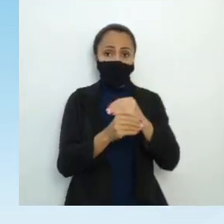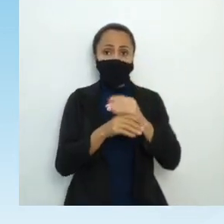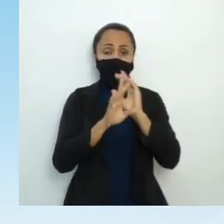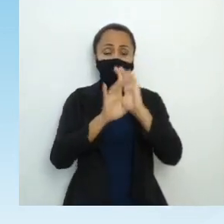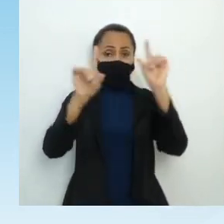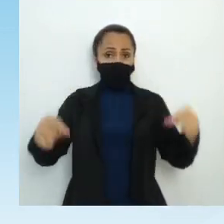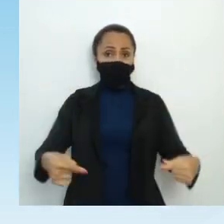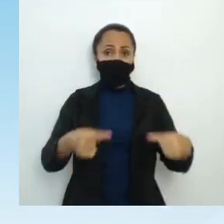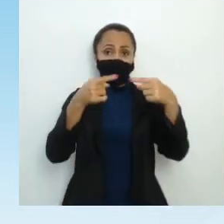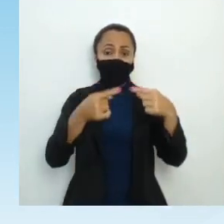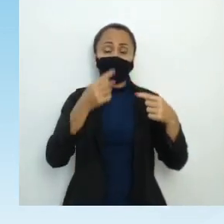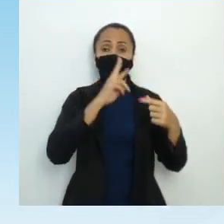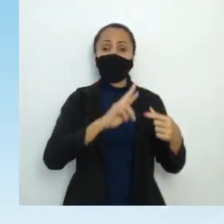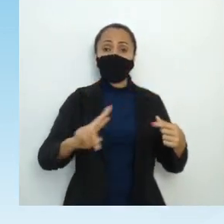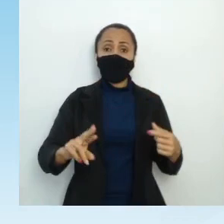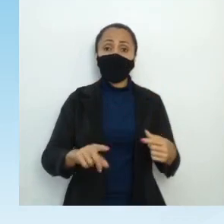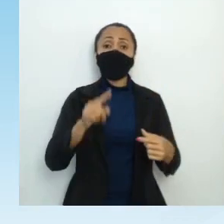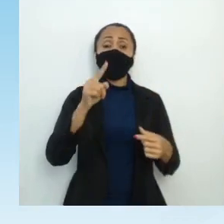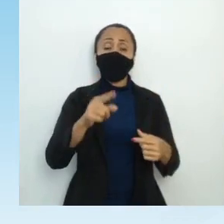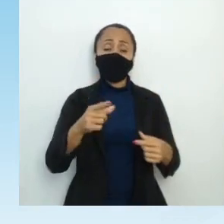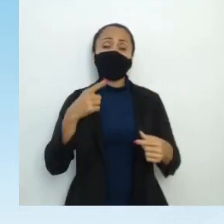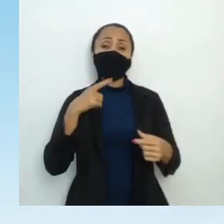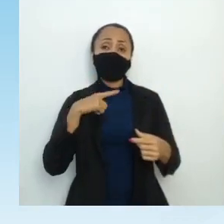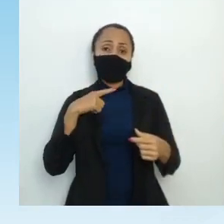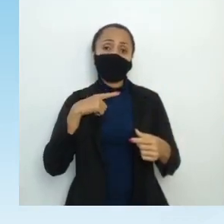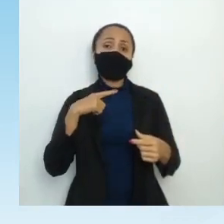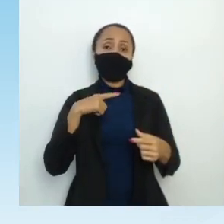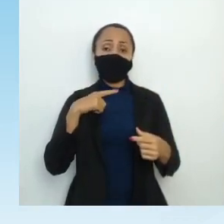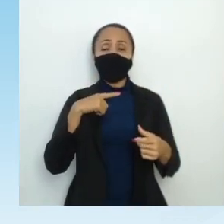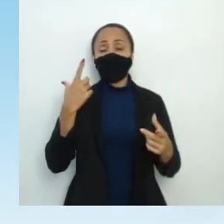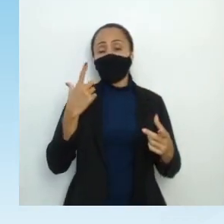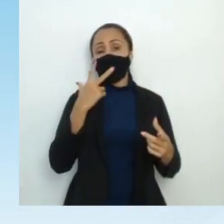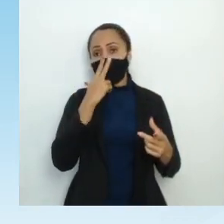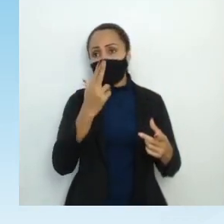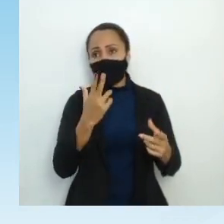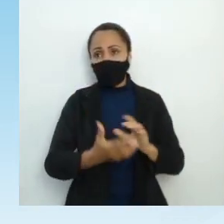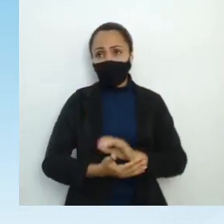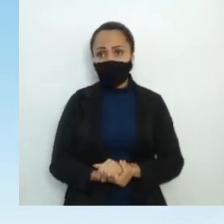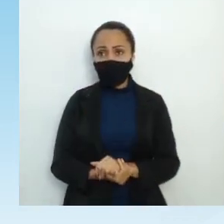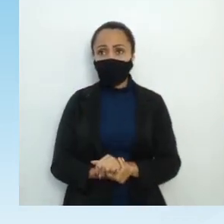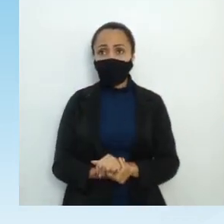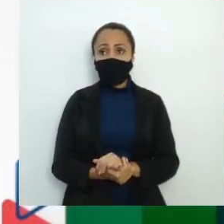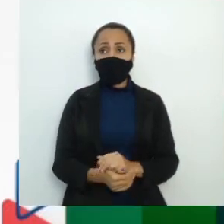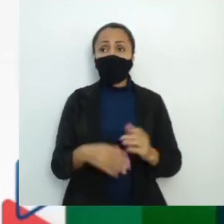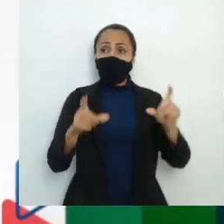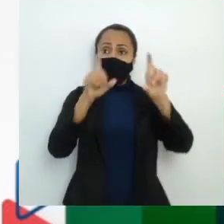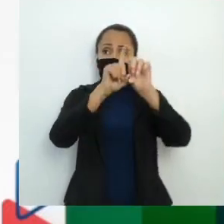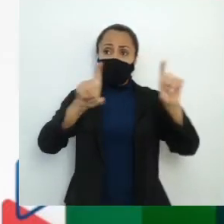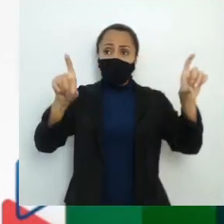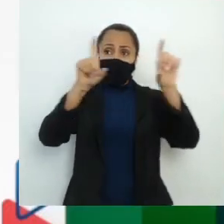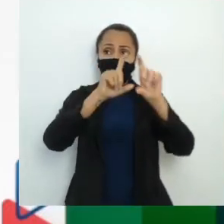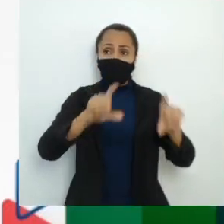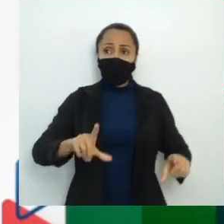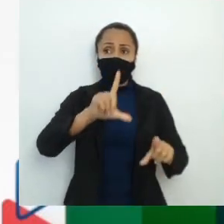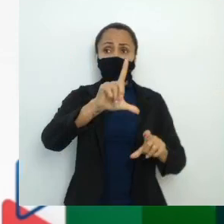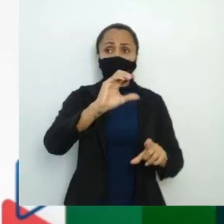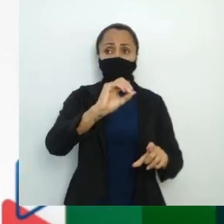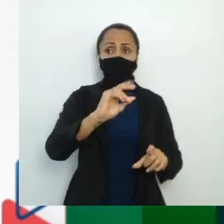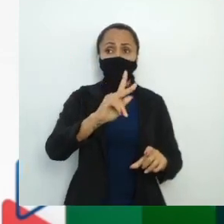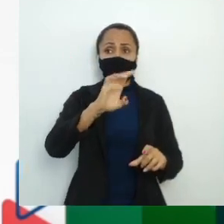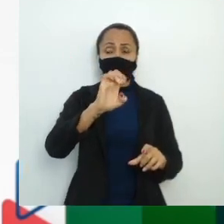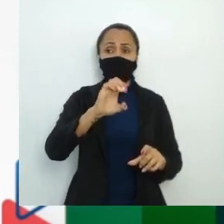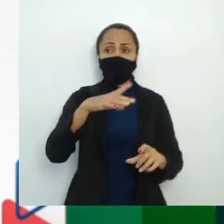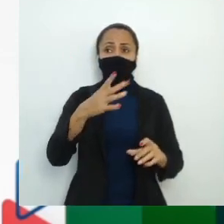nessas regiões e o que é que eles têm em comum, tá bom? Então, vamos lá. Bom, aqui eu tenho uma frase de John Locke que ele diz assim, ó, quando o Estado é tirânico,